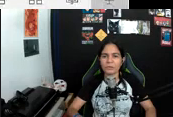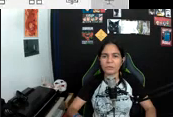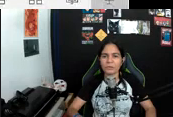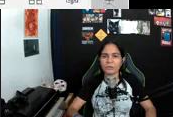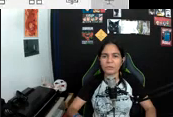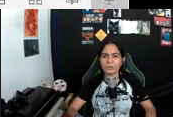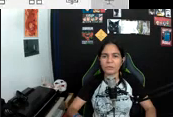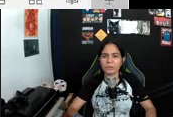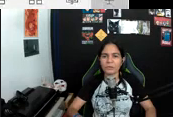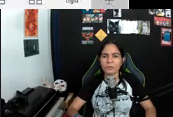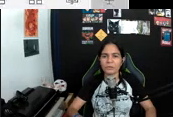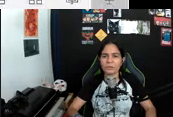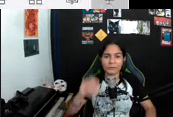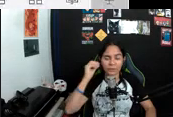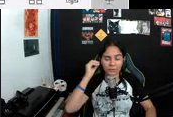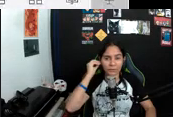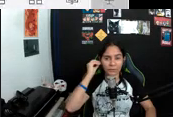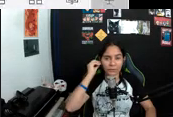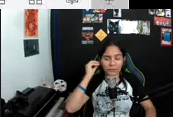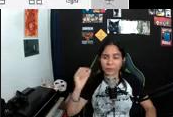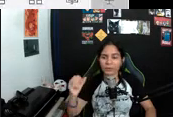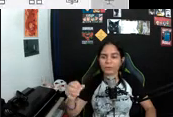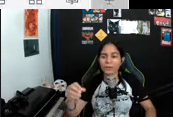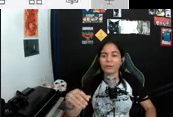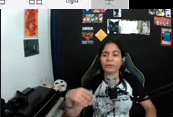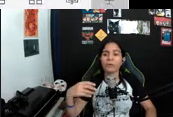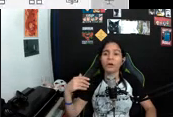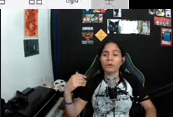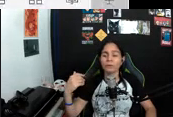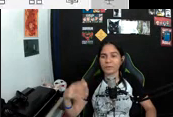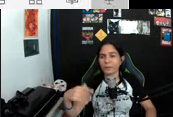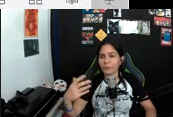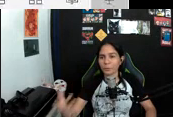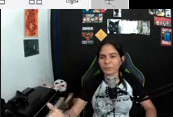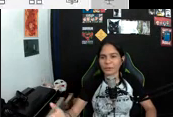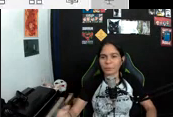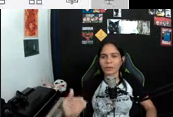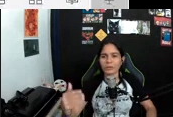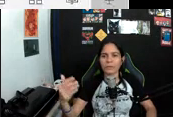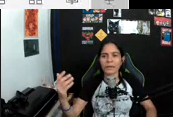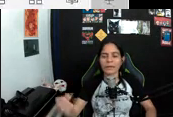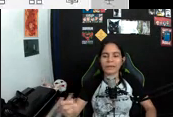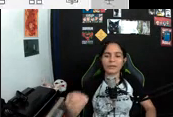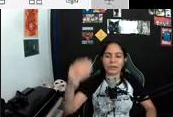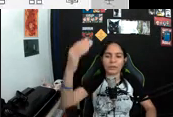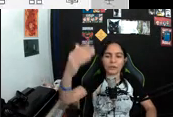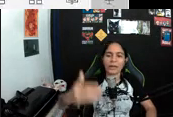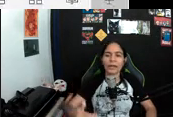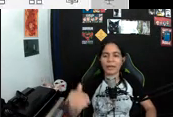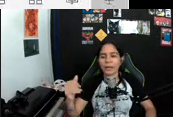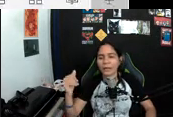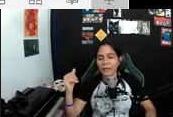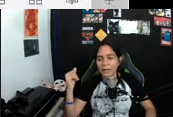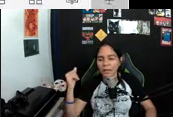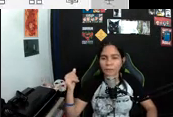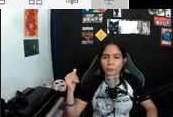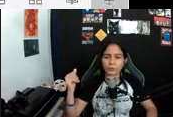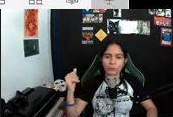como a tabela de preços e serviços hospitalares oferecido pelo hospital. Então, você foi para um hospital particular, né? Chegou